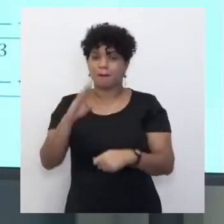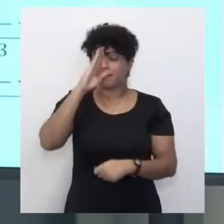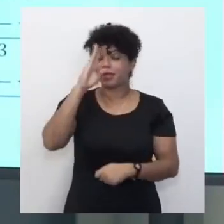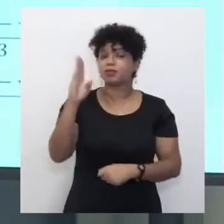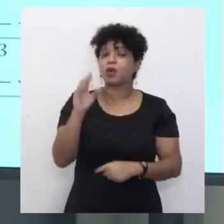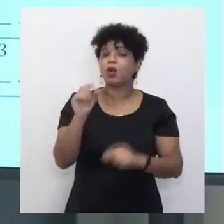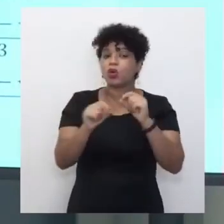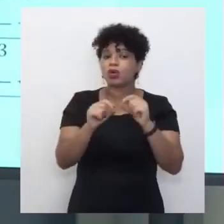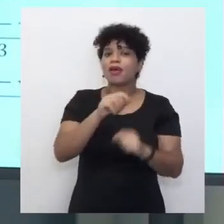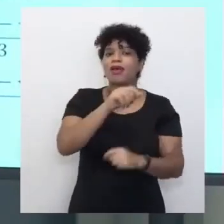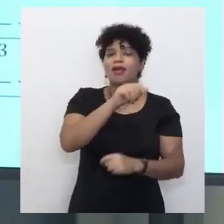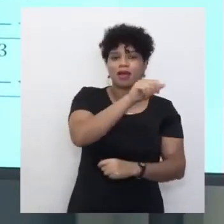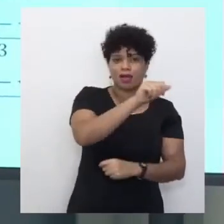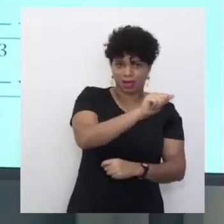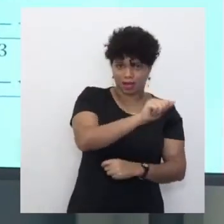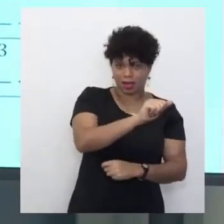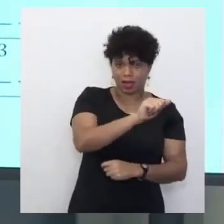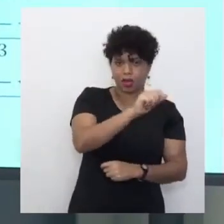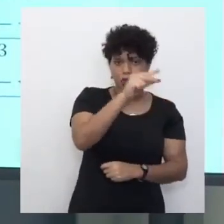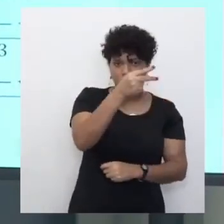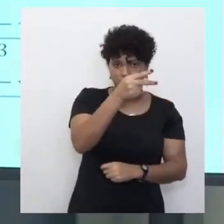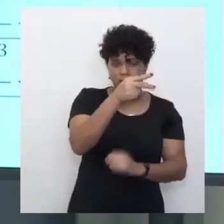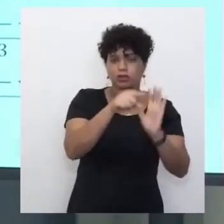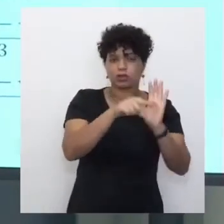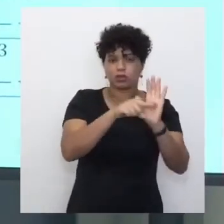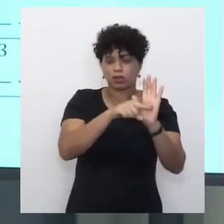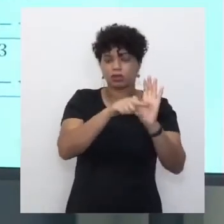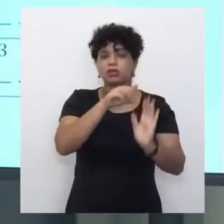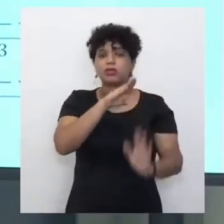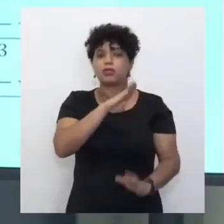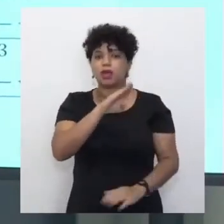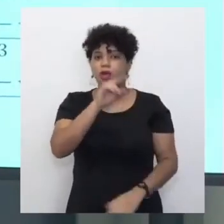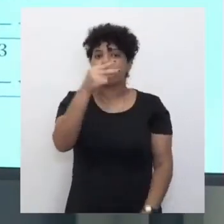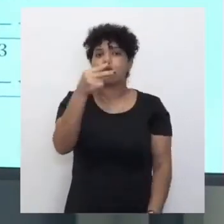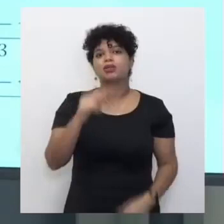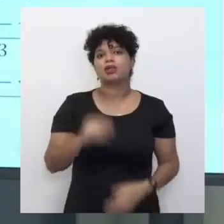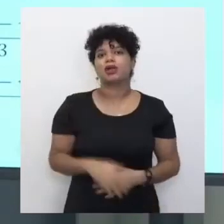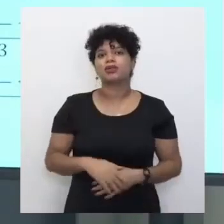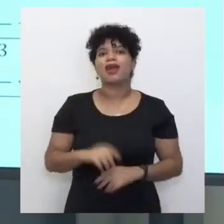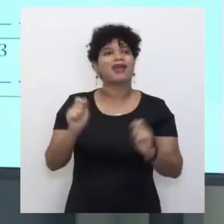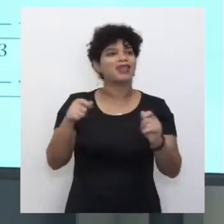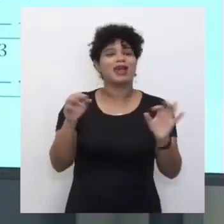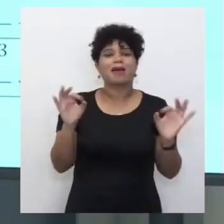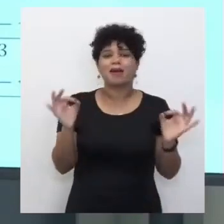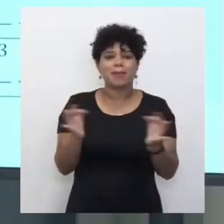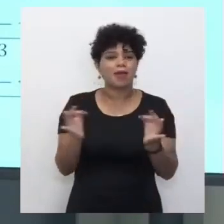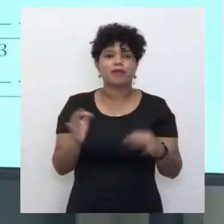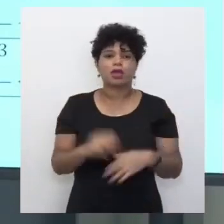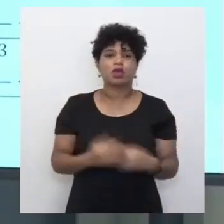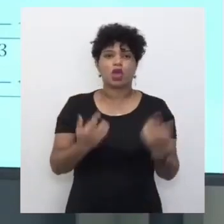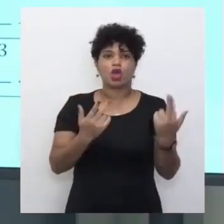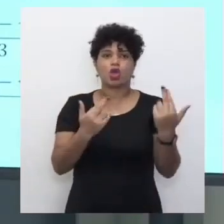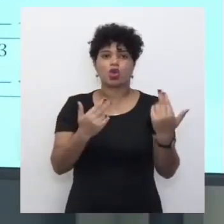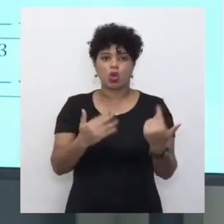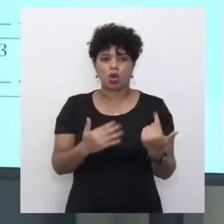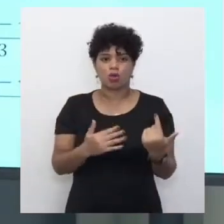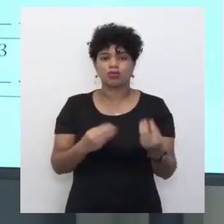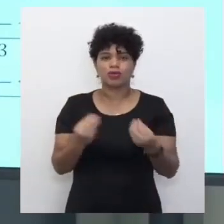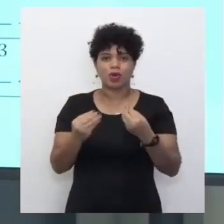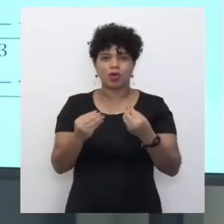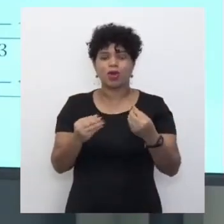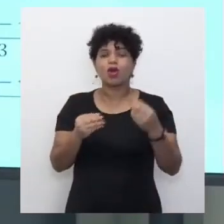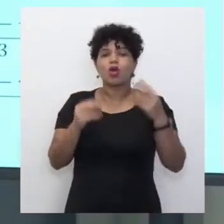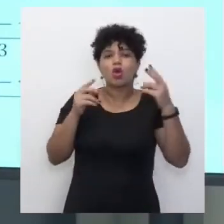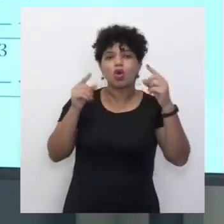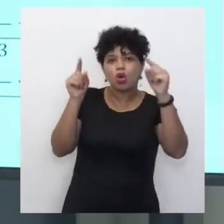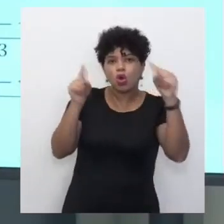aplicar o produto da soma pela diferença, que dá o quadrado perfeito. O quadrado do primeiro menos o quadrado do